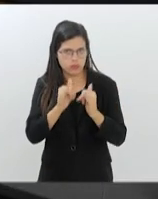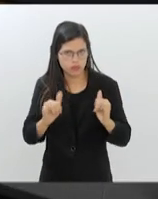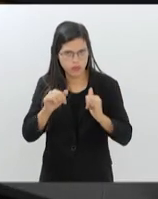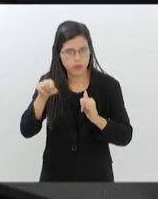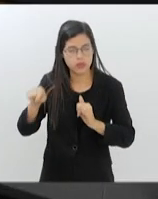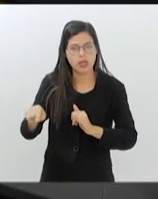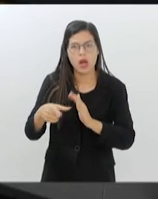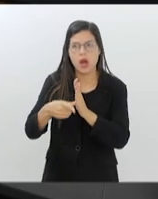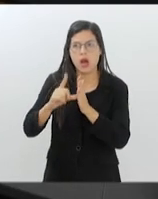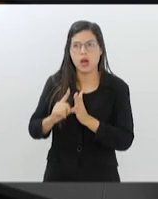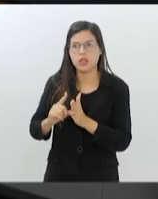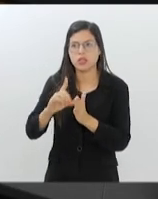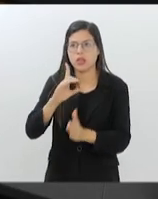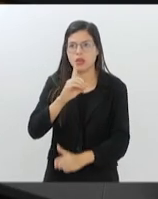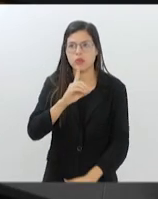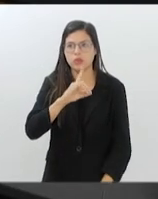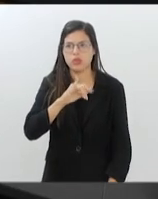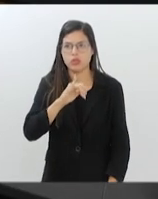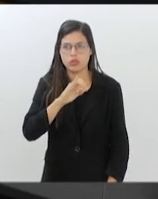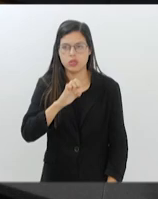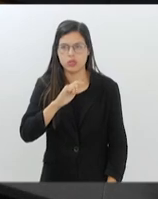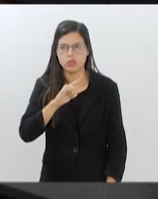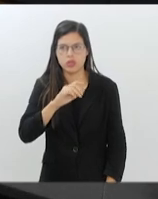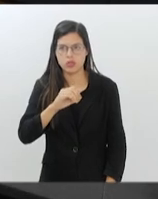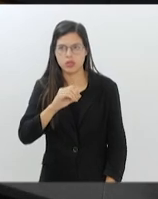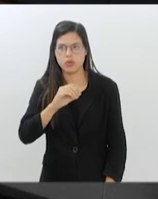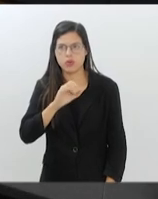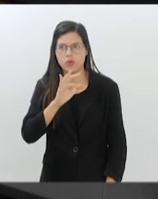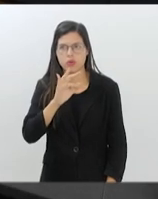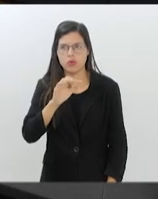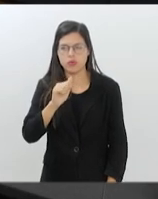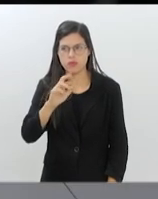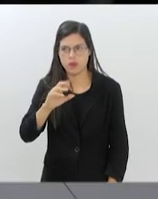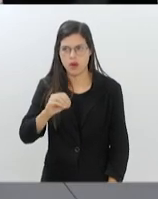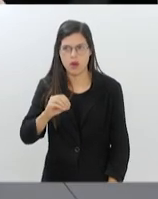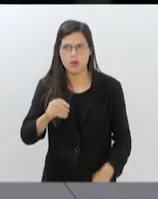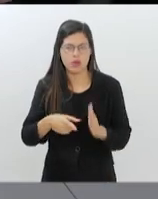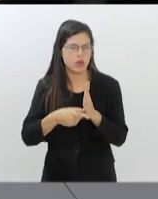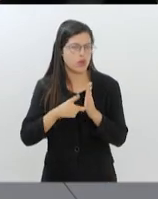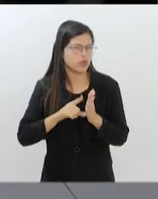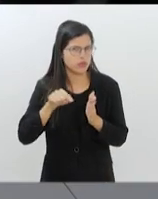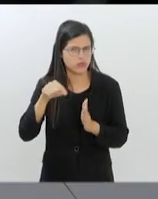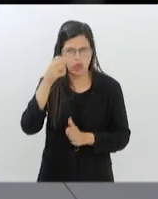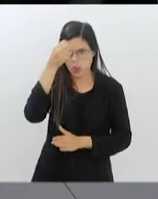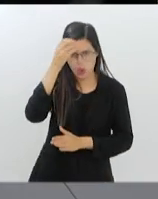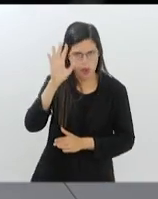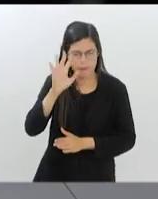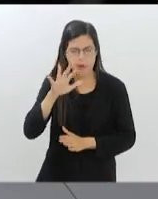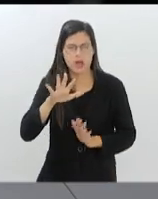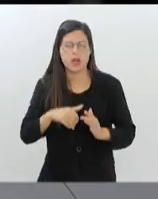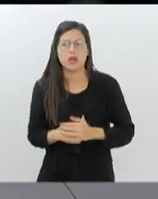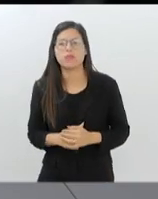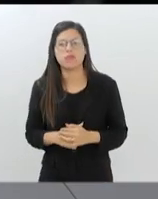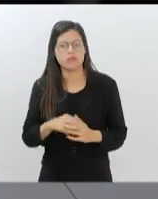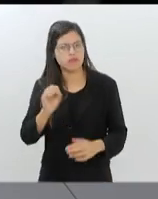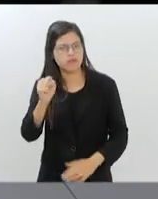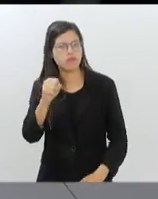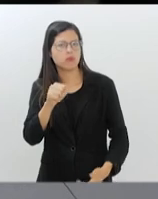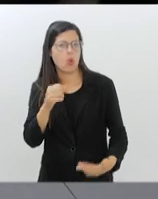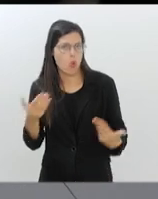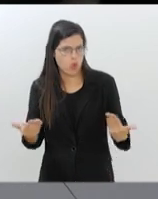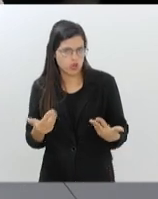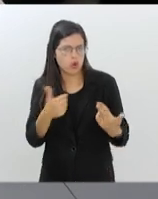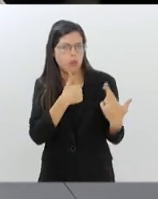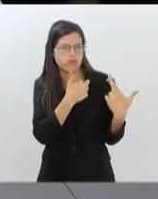Faro antes do Senhor Diego Faro O senhor não se recorda isso hoje sou eu que respondo e coordeno pelo núcleo como vossa excelência